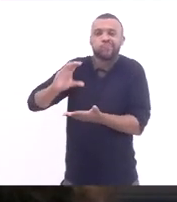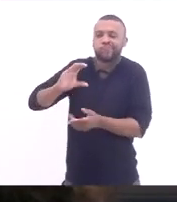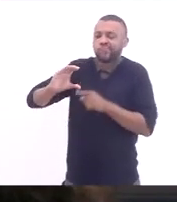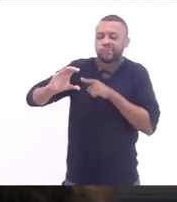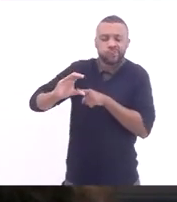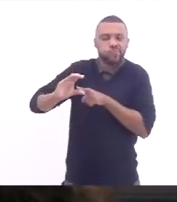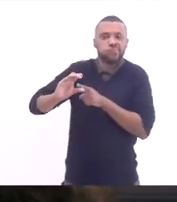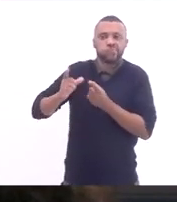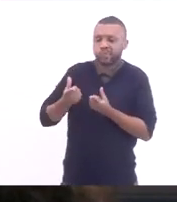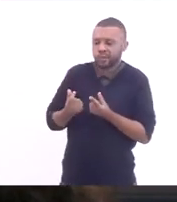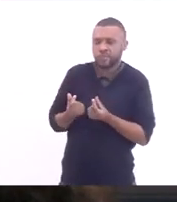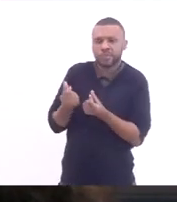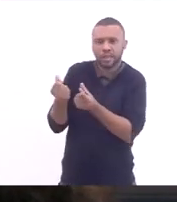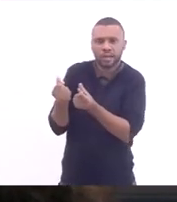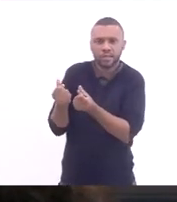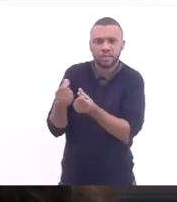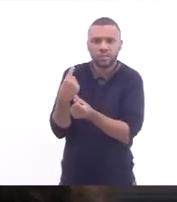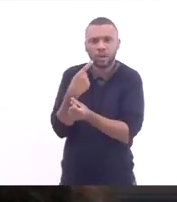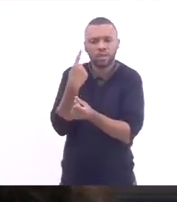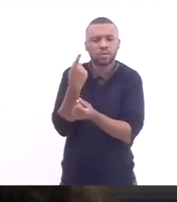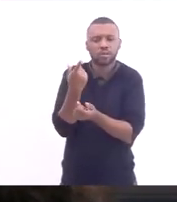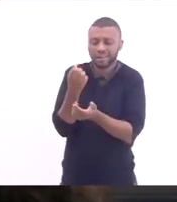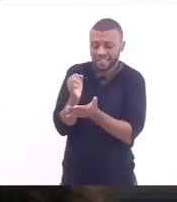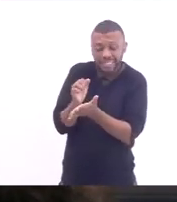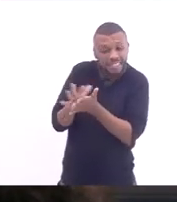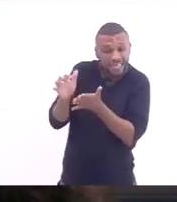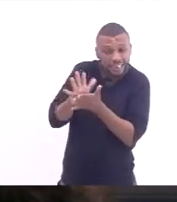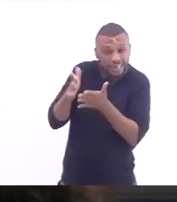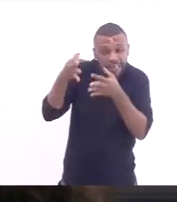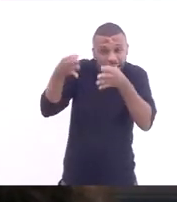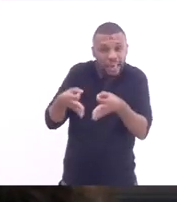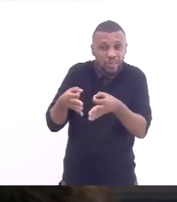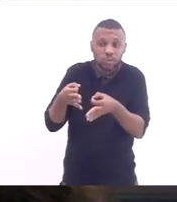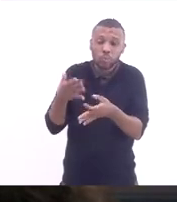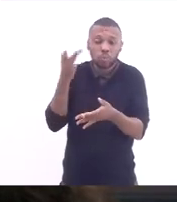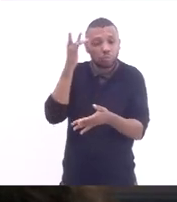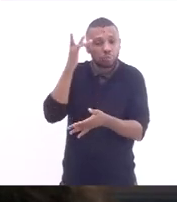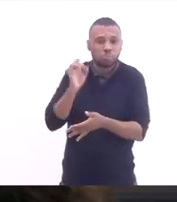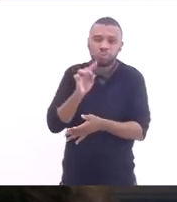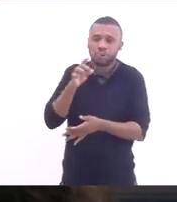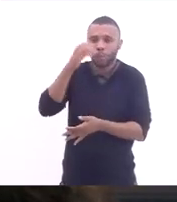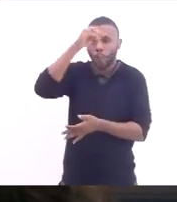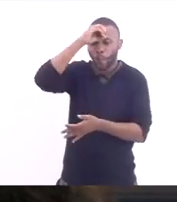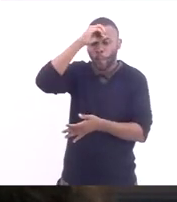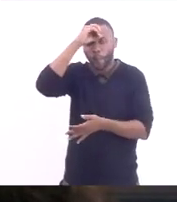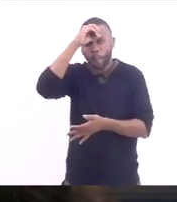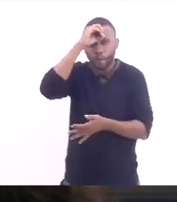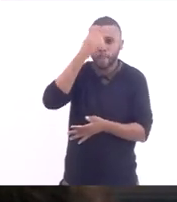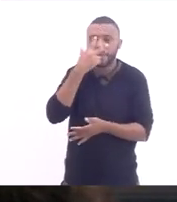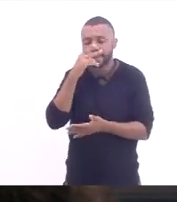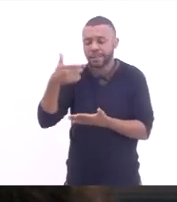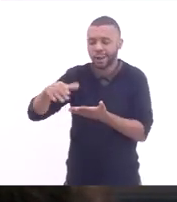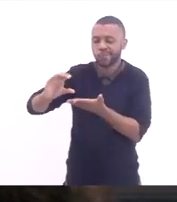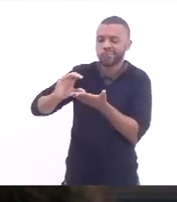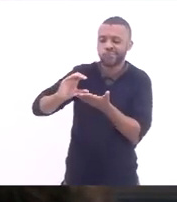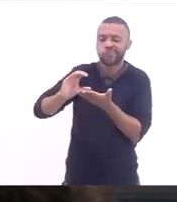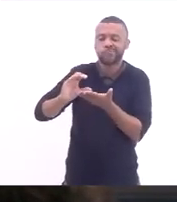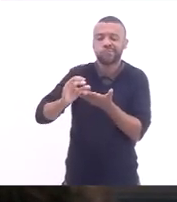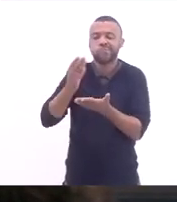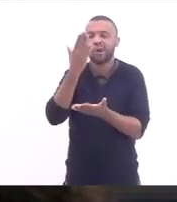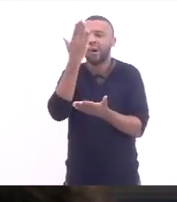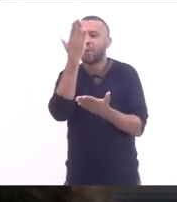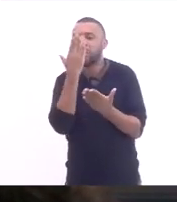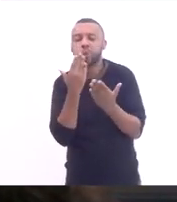mãos, mas não está sabendo gastar. Não está de forma alguma. Está embananado com